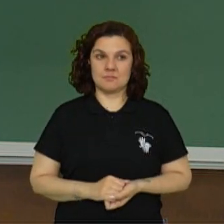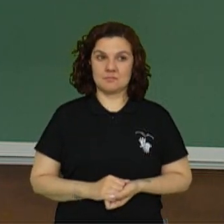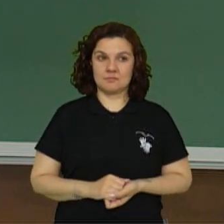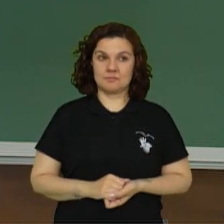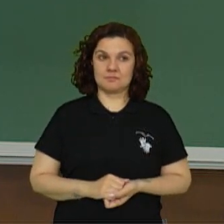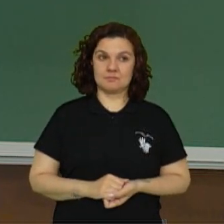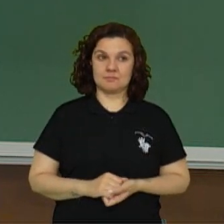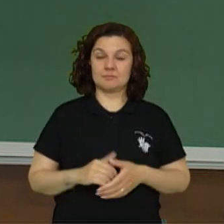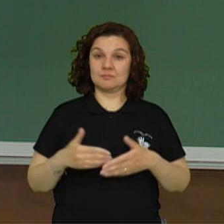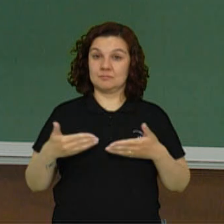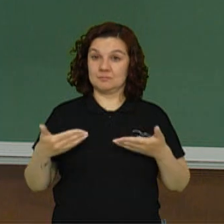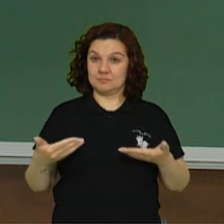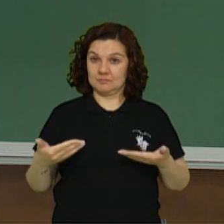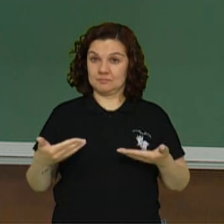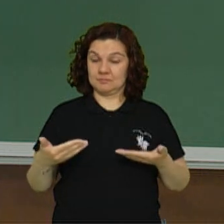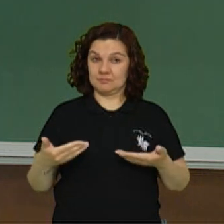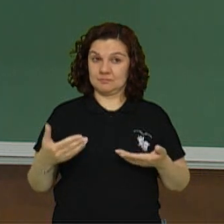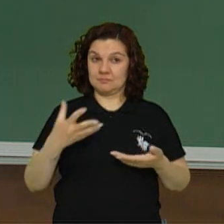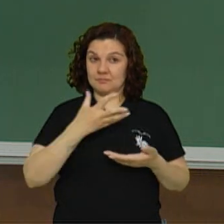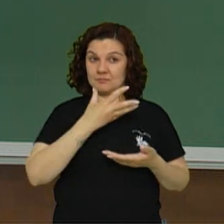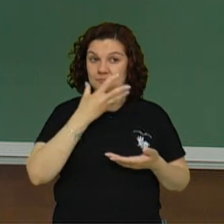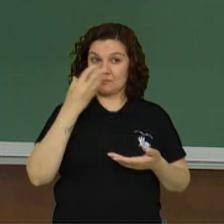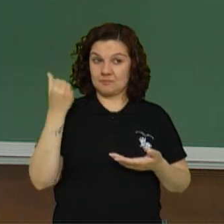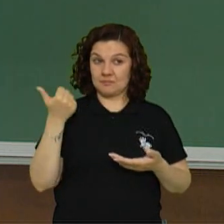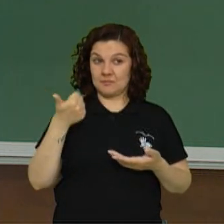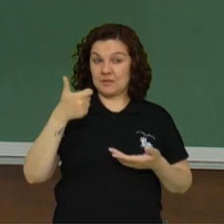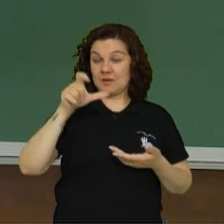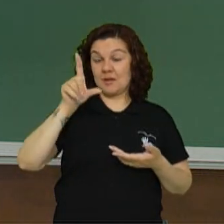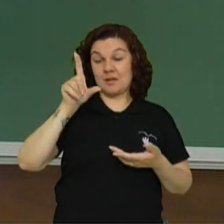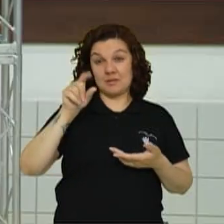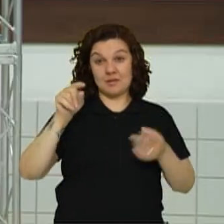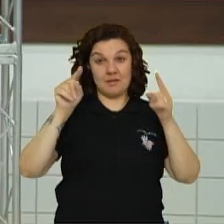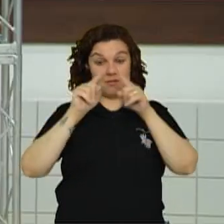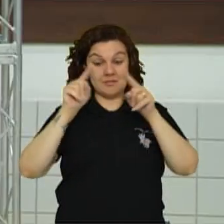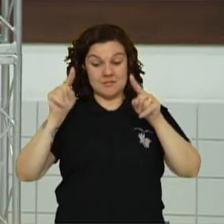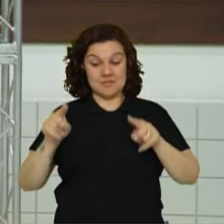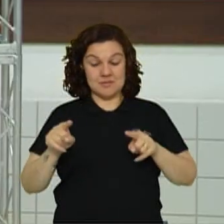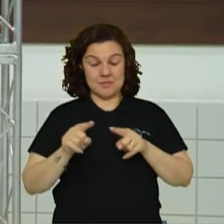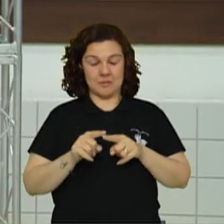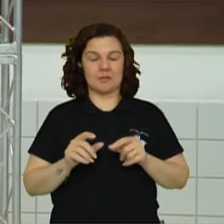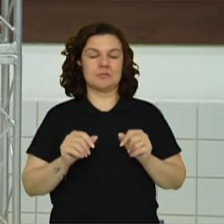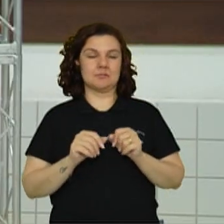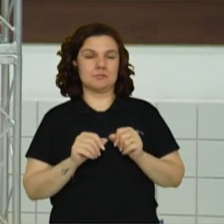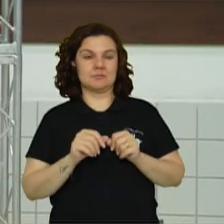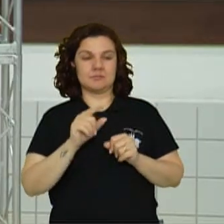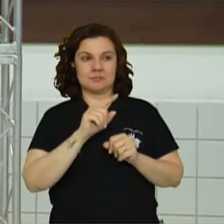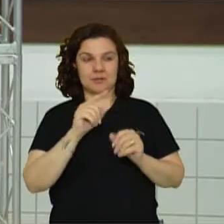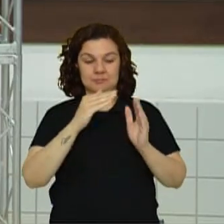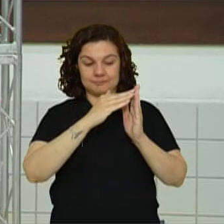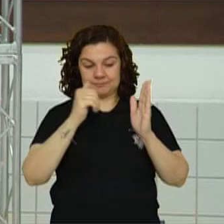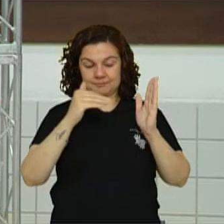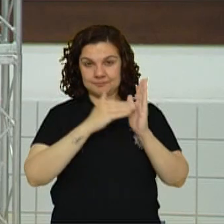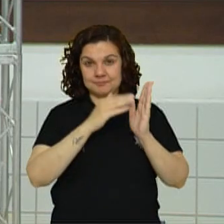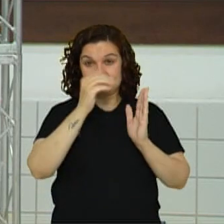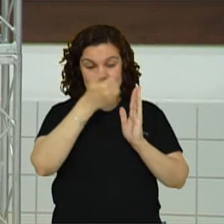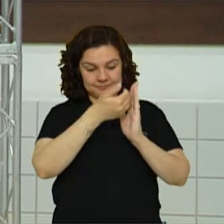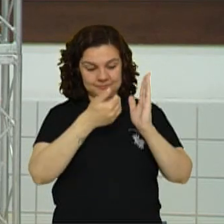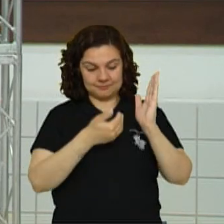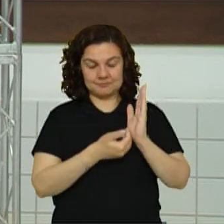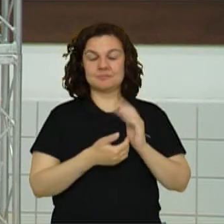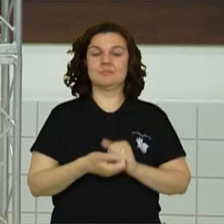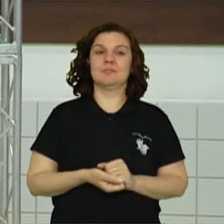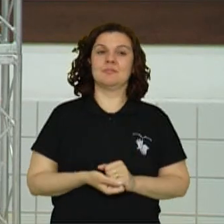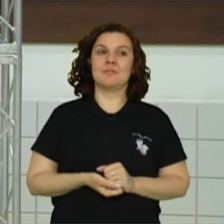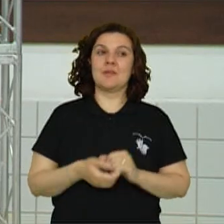66.240. Tá? Não esqueça que são 10 placas. Faça aí, retire os dados do